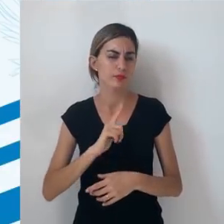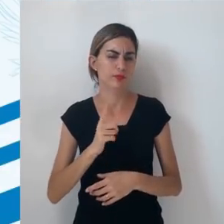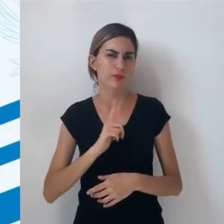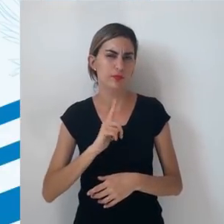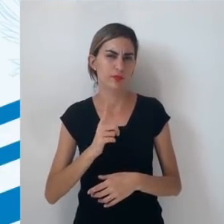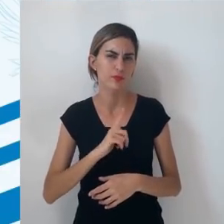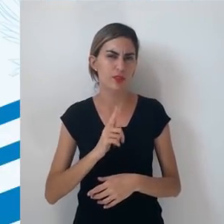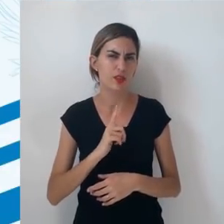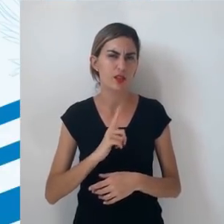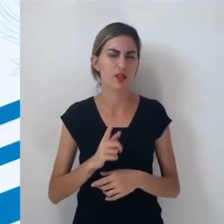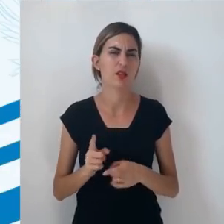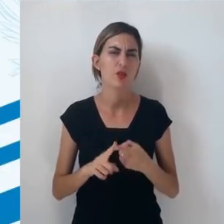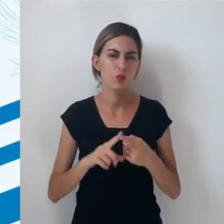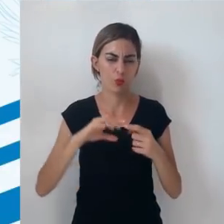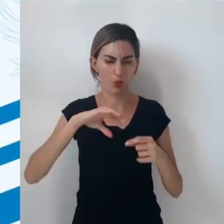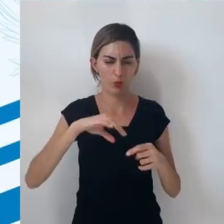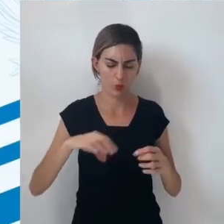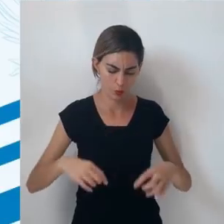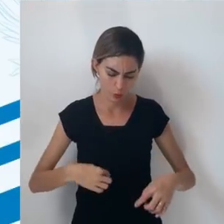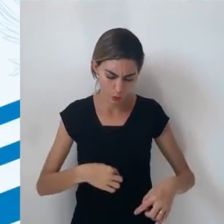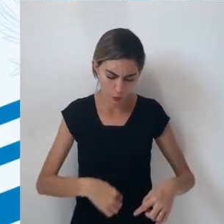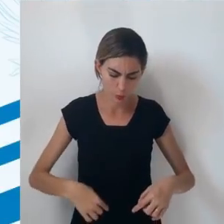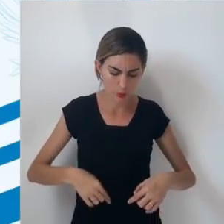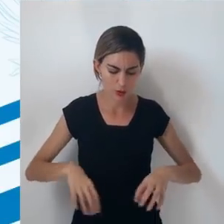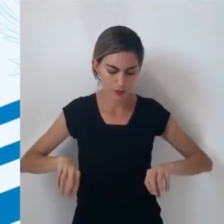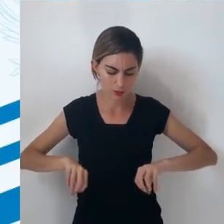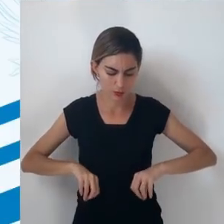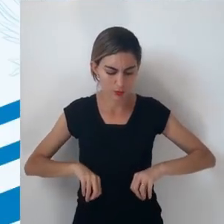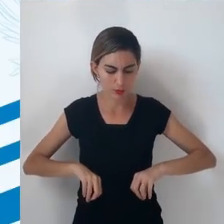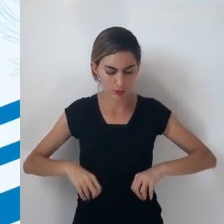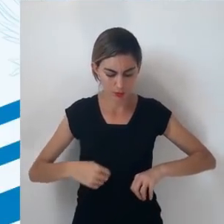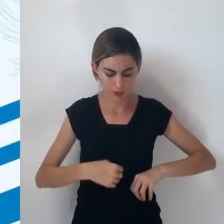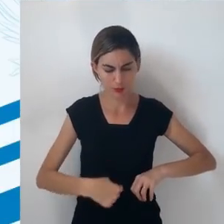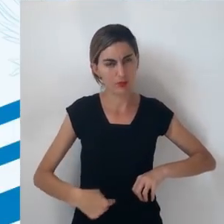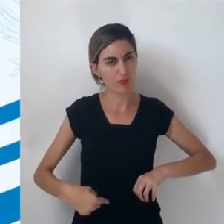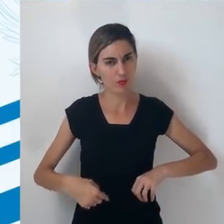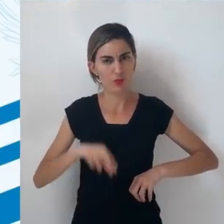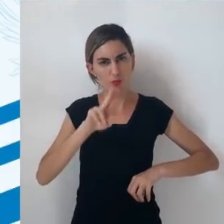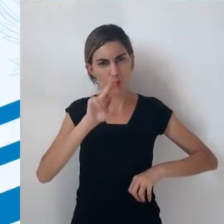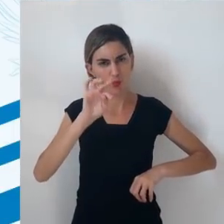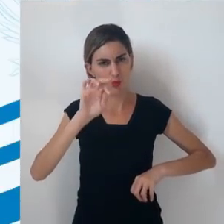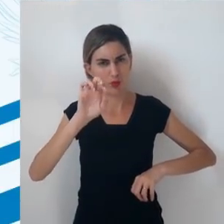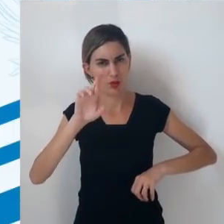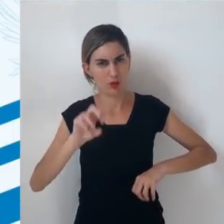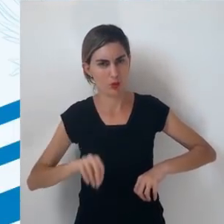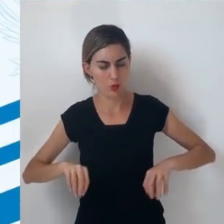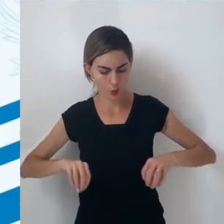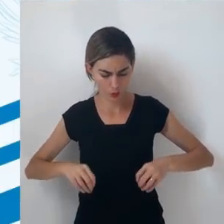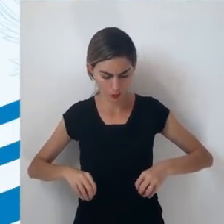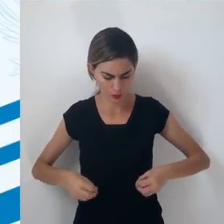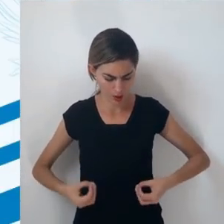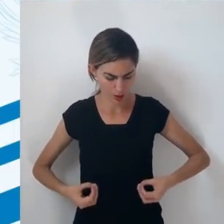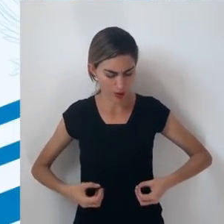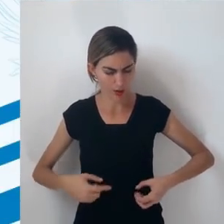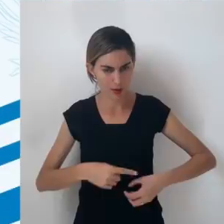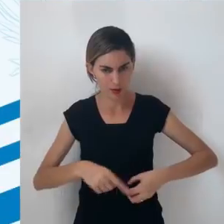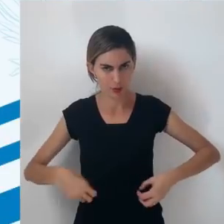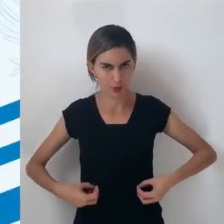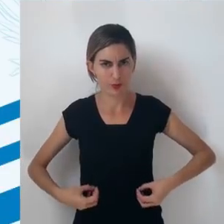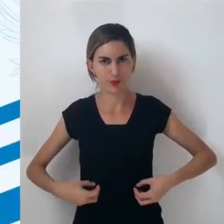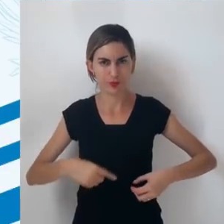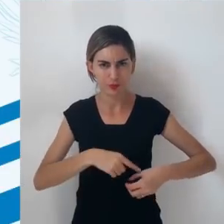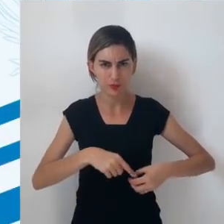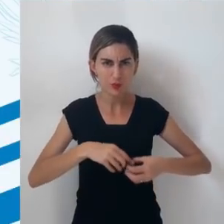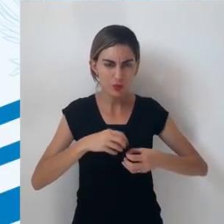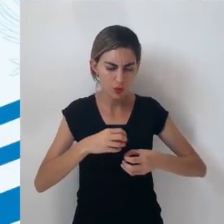a gente tem aí o útero e o ovário. O ovário, a gente tem primeiro o folículo